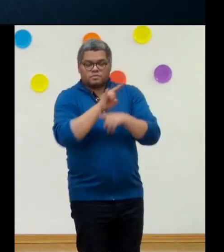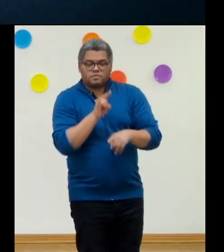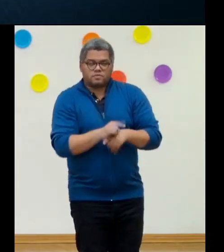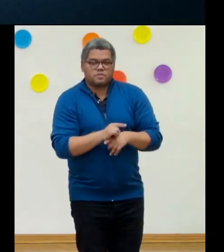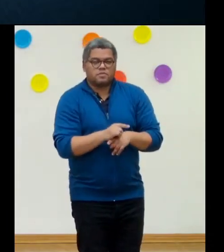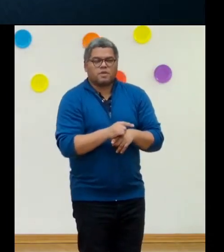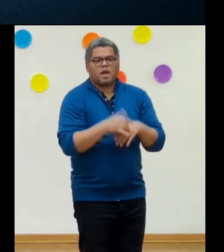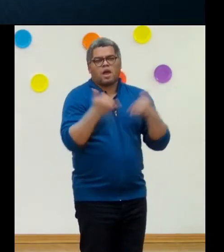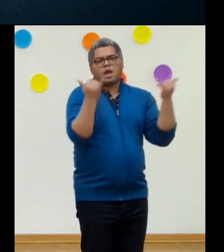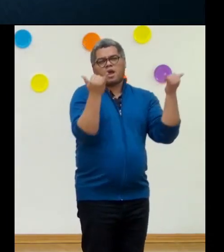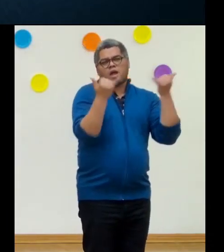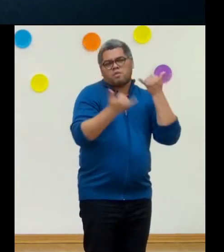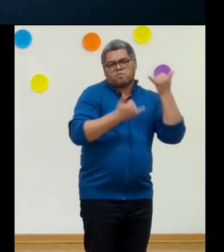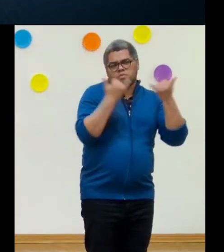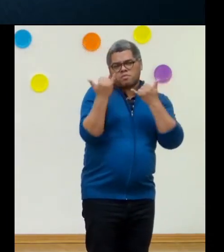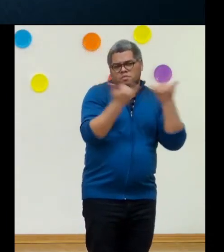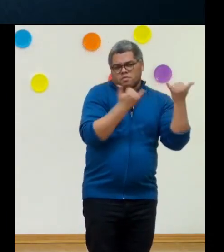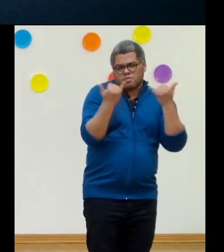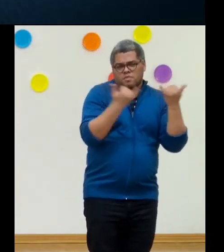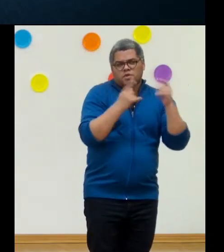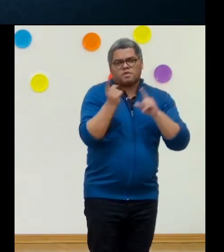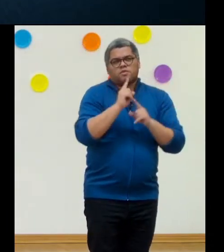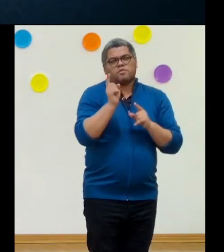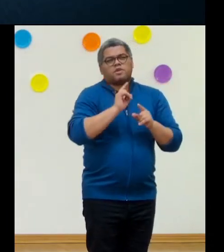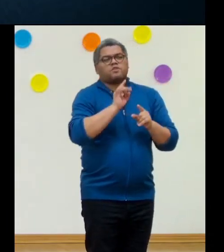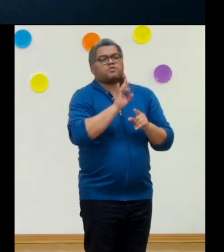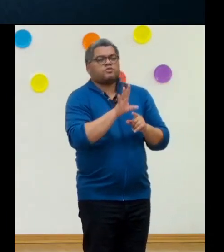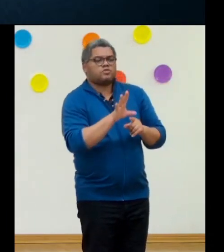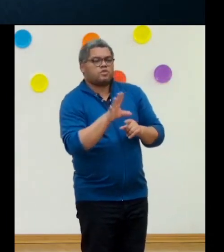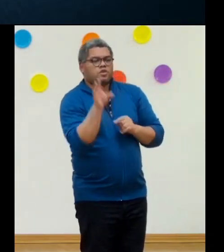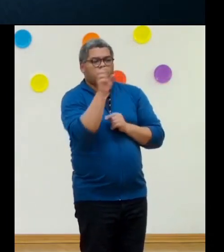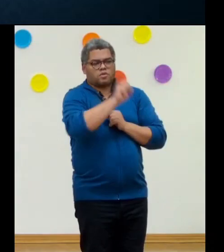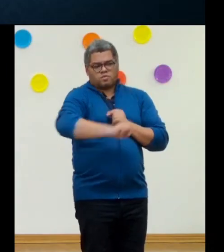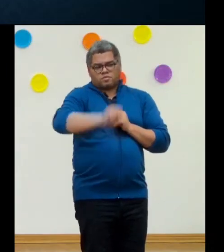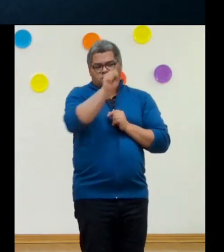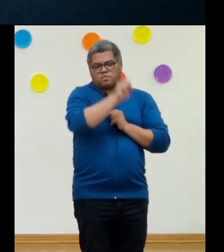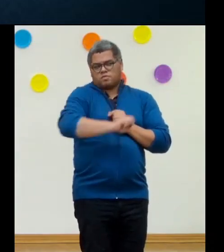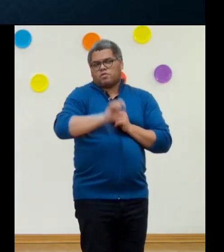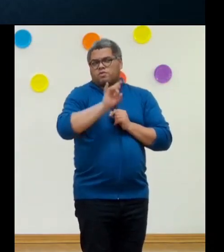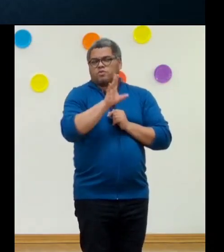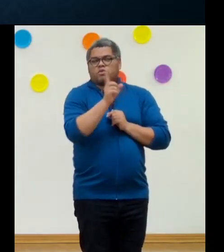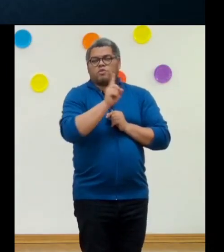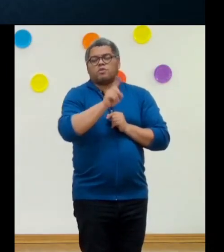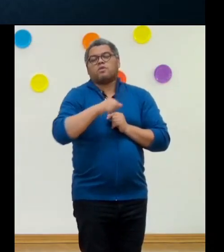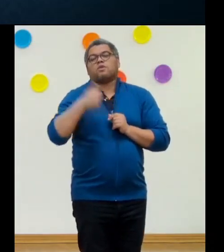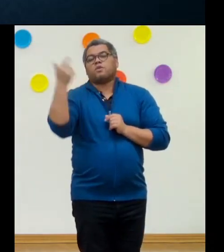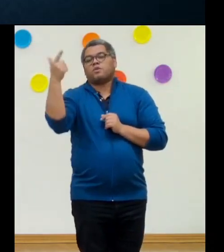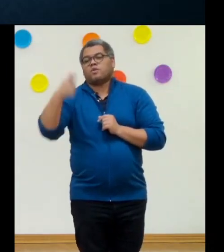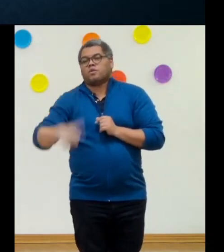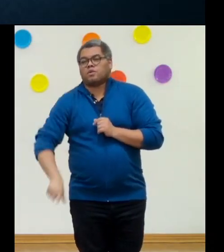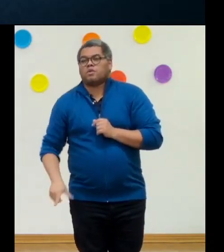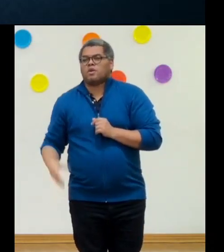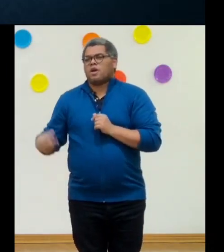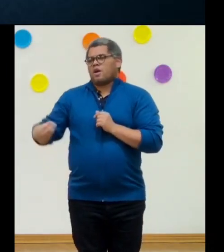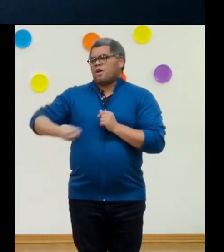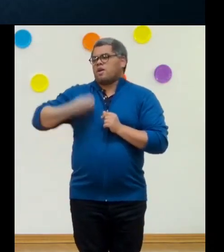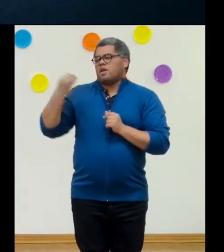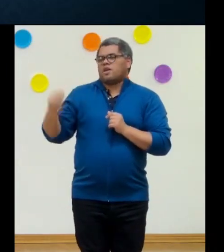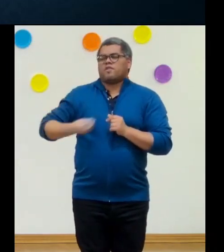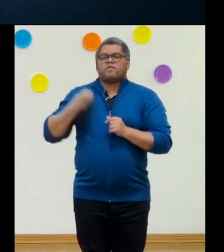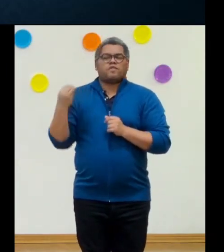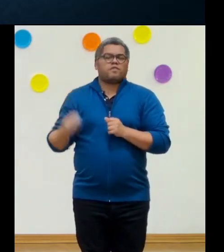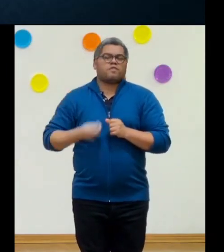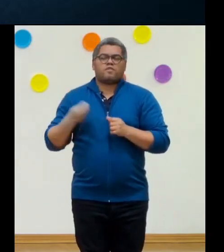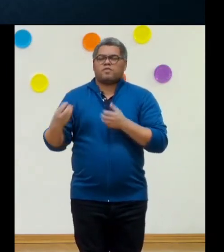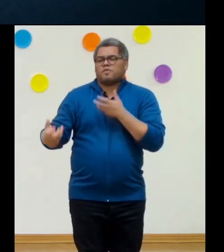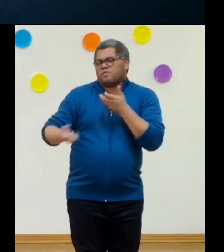Flertar não é só para solteiros e solteiras. Isso é um slogan. O outro, reviva uma paixão e